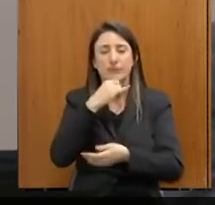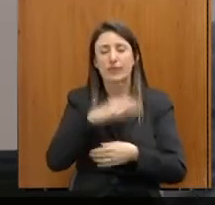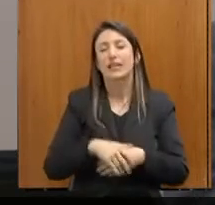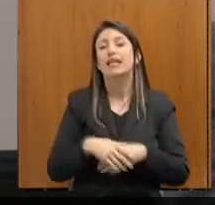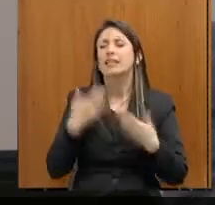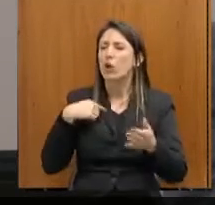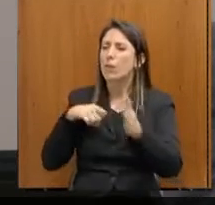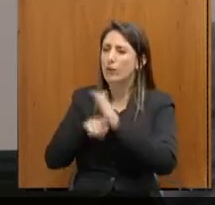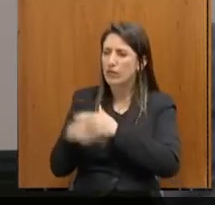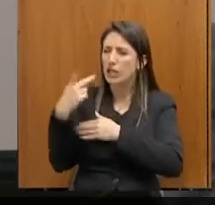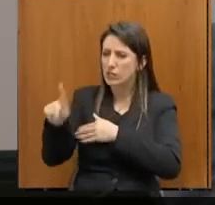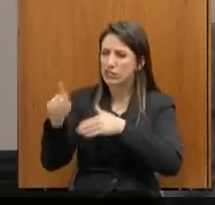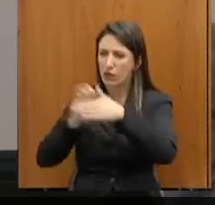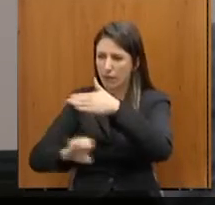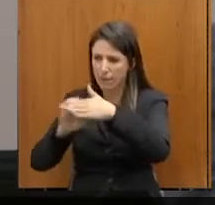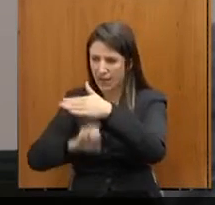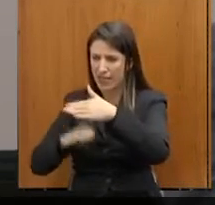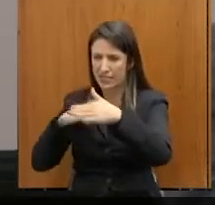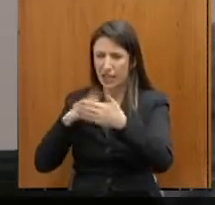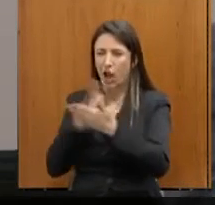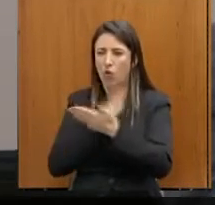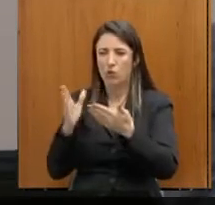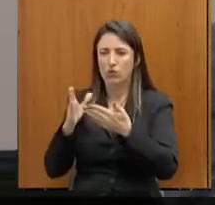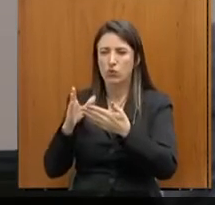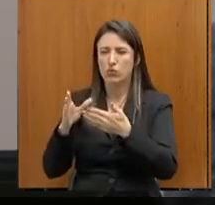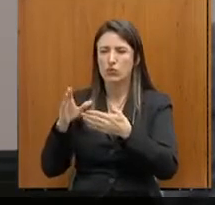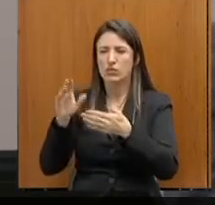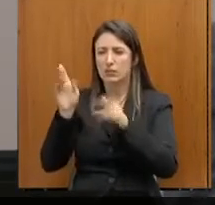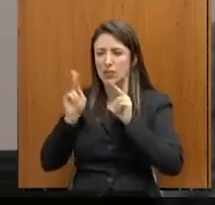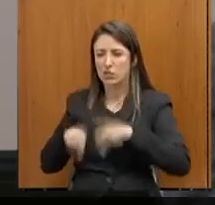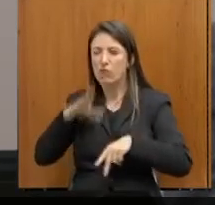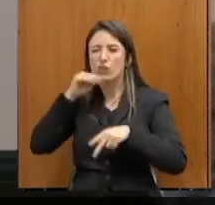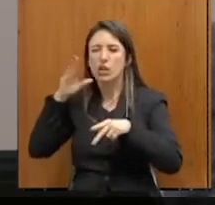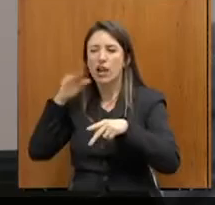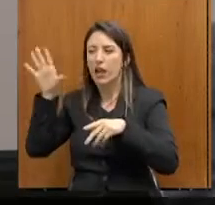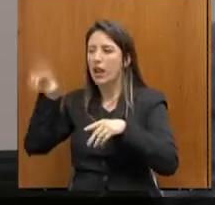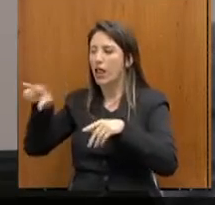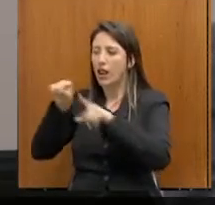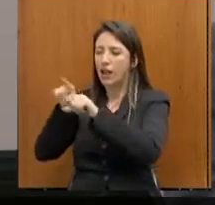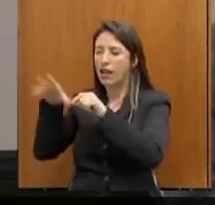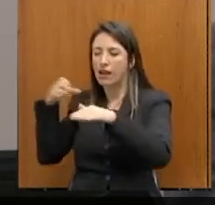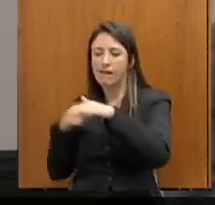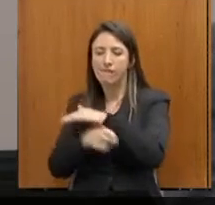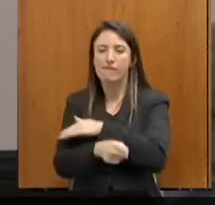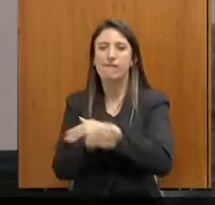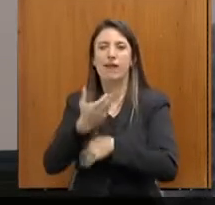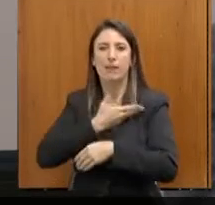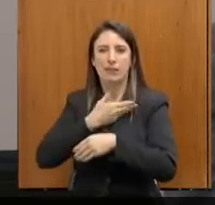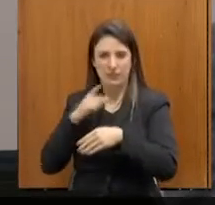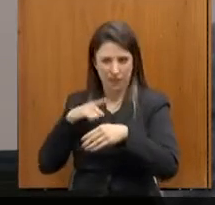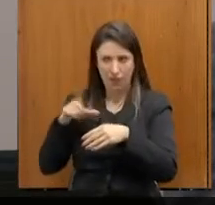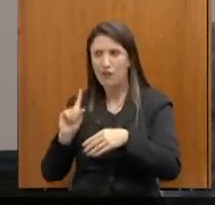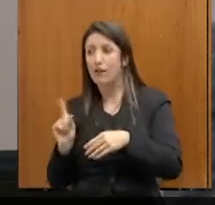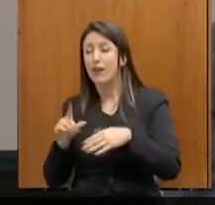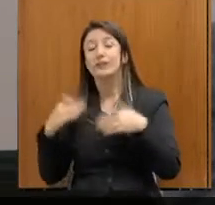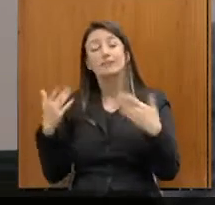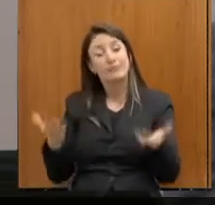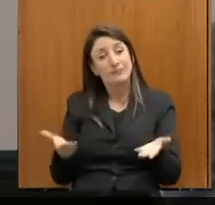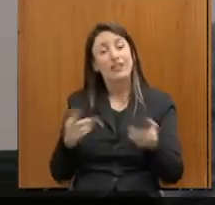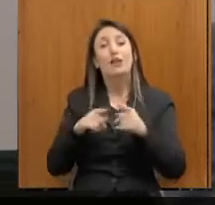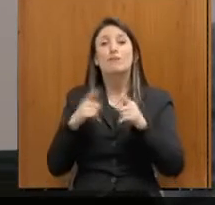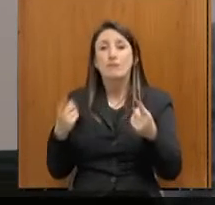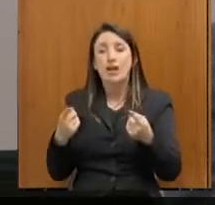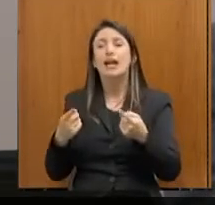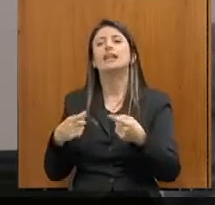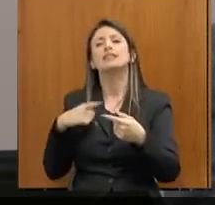condicionado infelizmente vossa excelência não me respondeu eu quero dizer que todo Servidor da semente tem meu respeito todos editor mas a gente vai acabar com essa